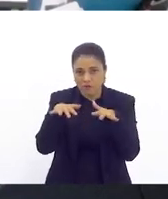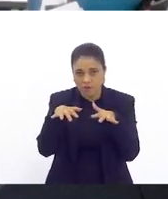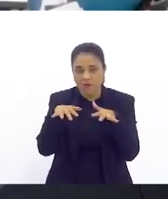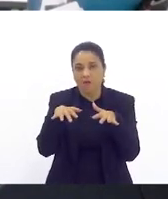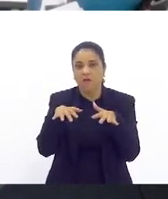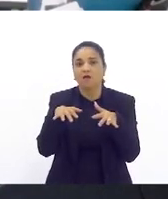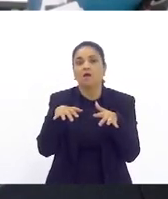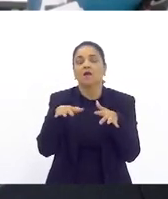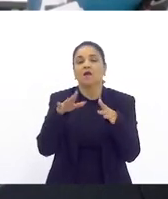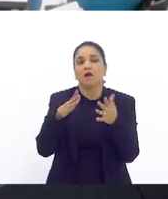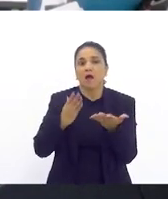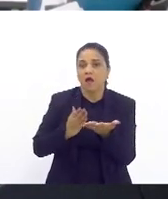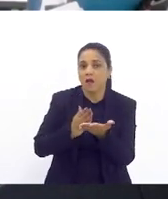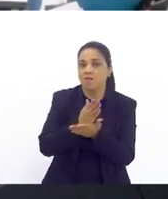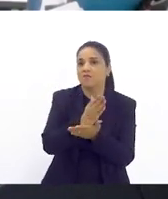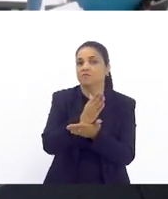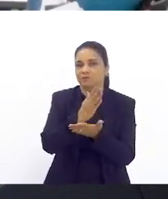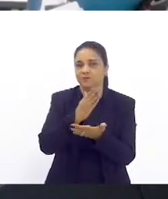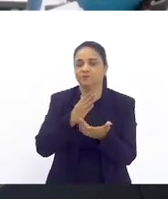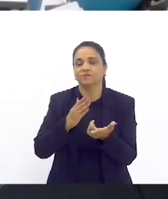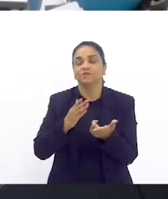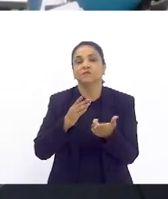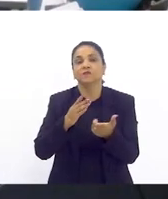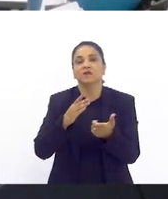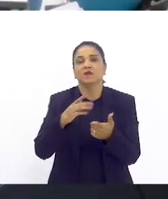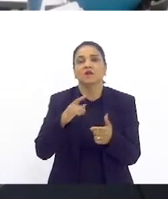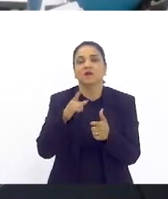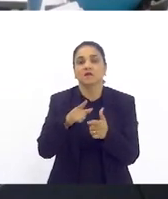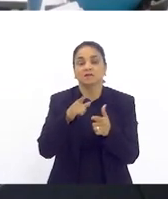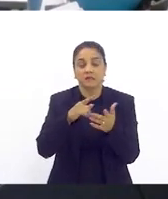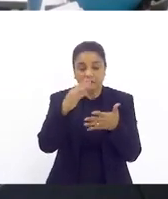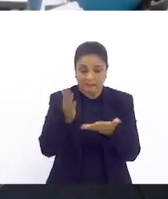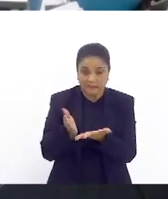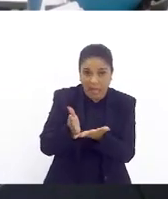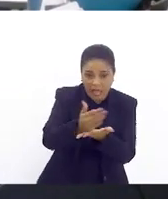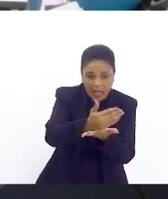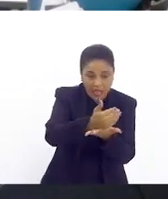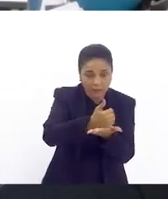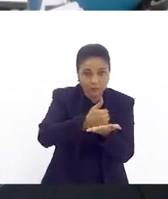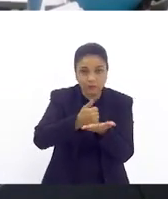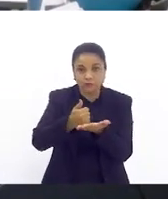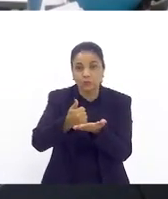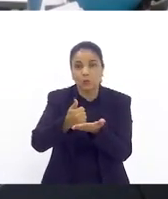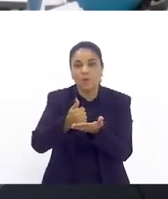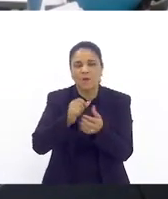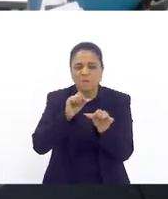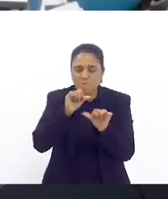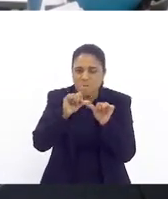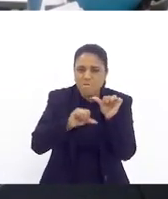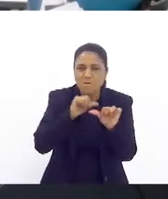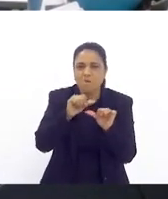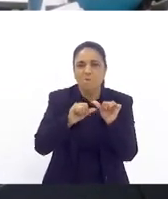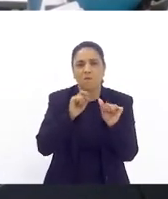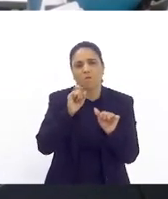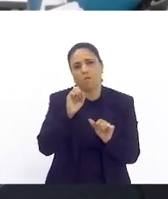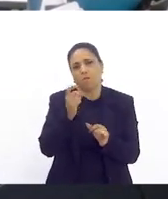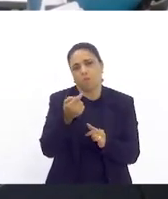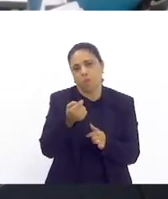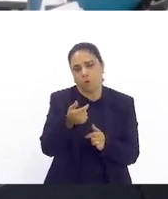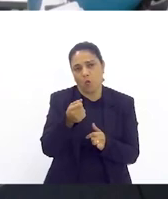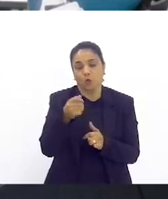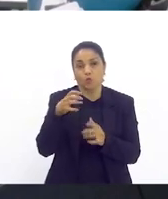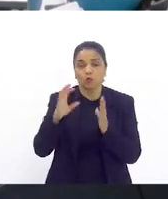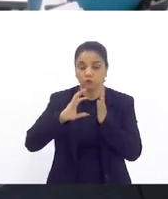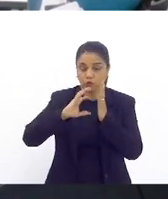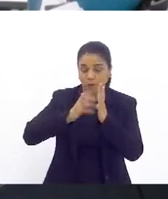né atualizando os principais dados Mas mexendo possível todos os partidos todos